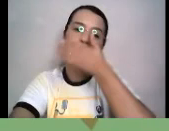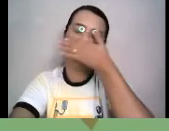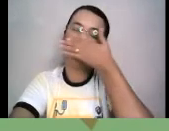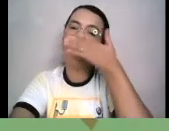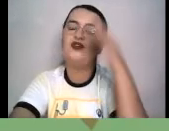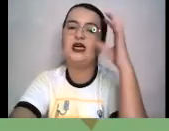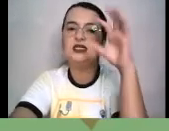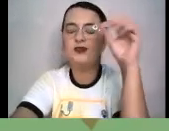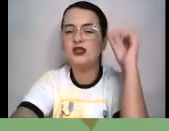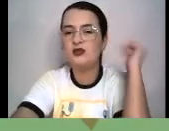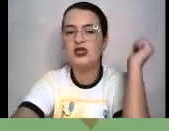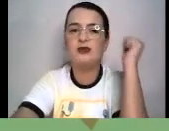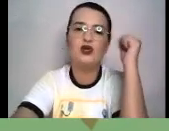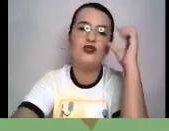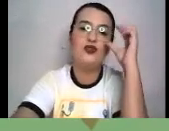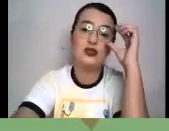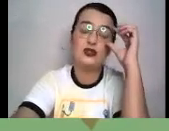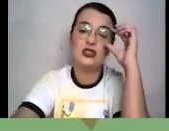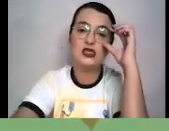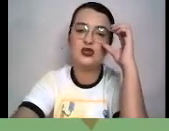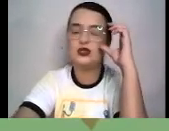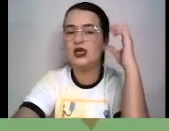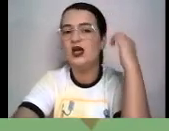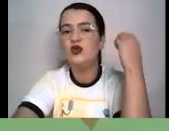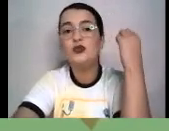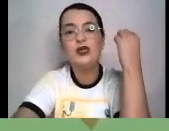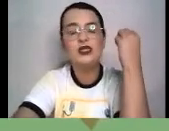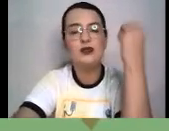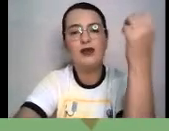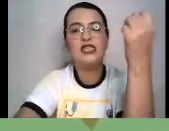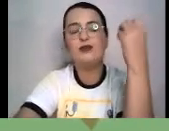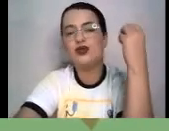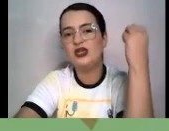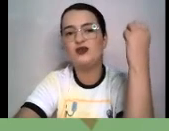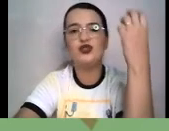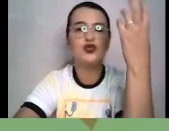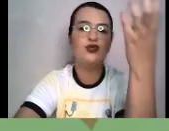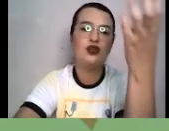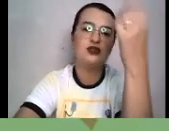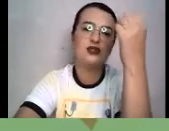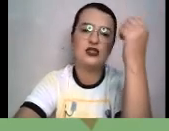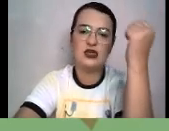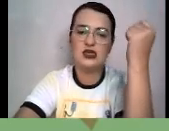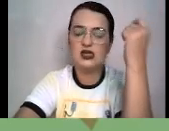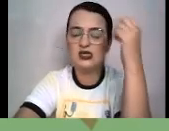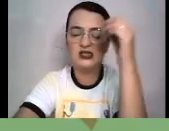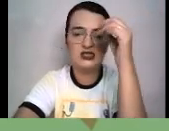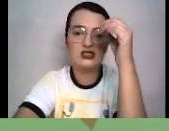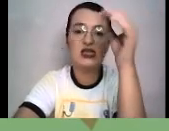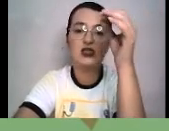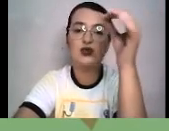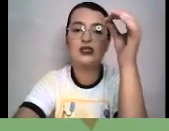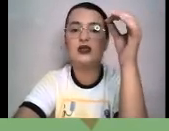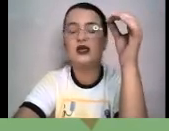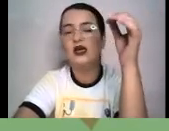né, esse próximo tema, conflitos e tensões. Os principais motivos dos conflitos e